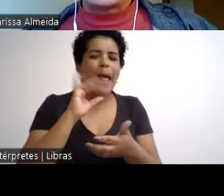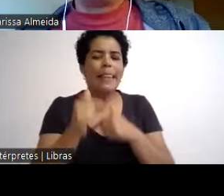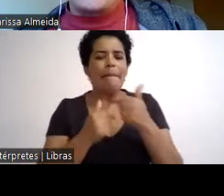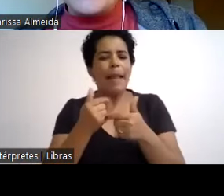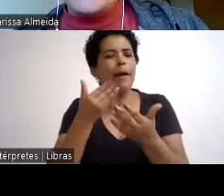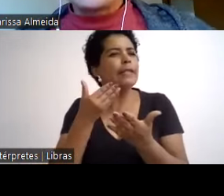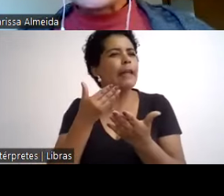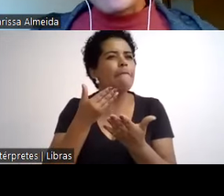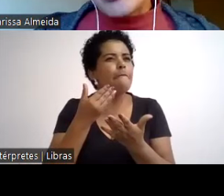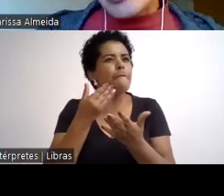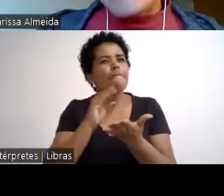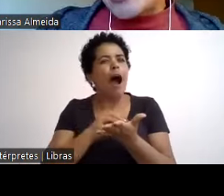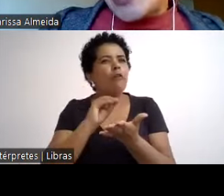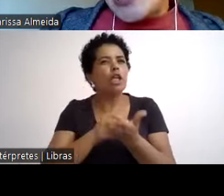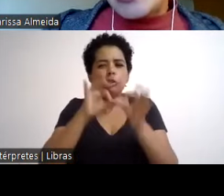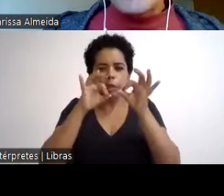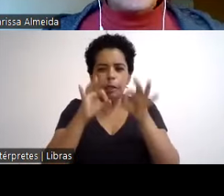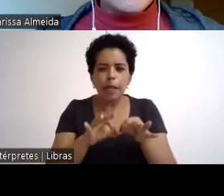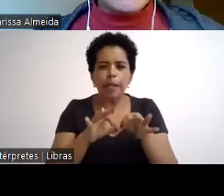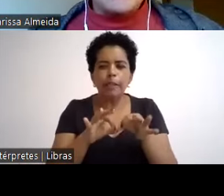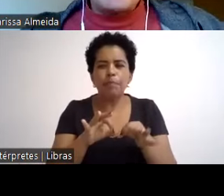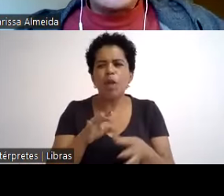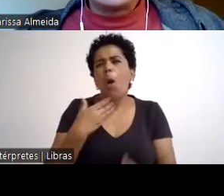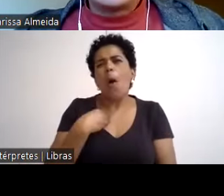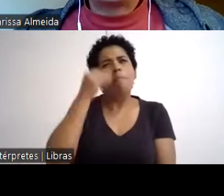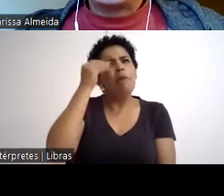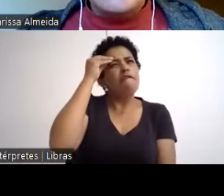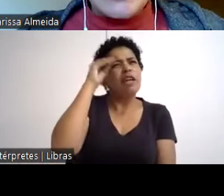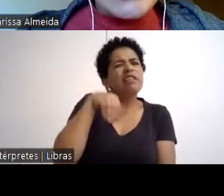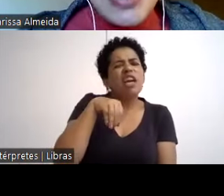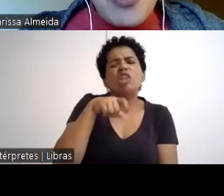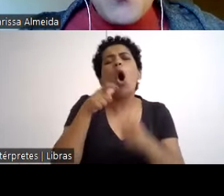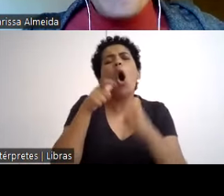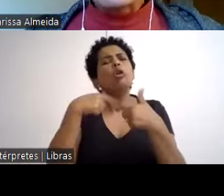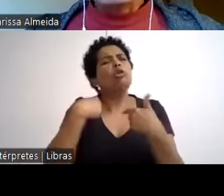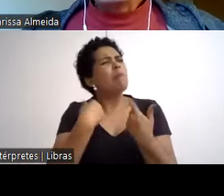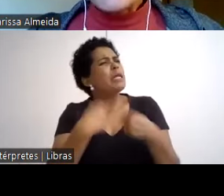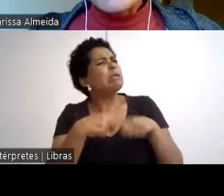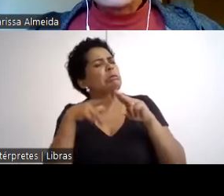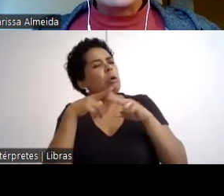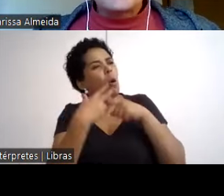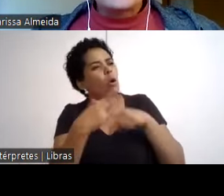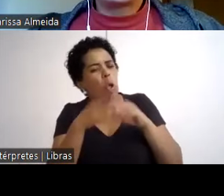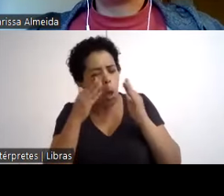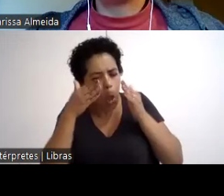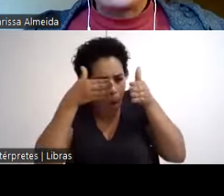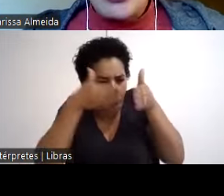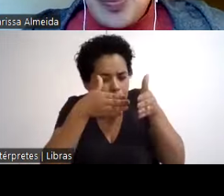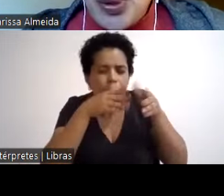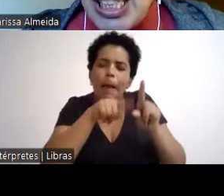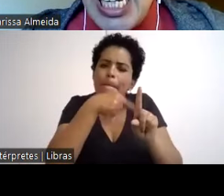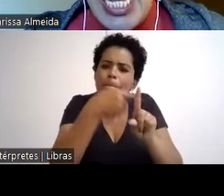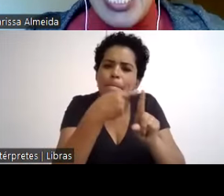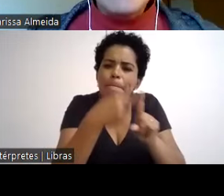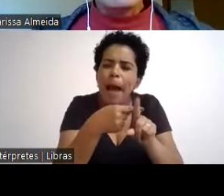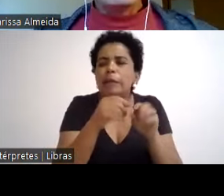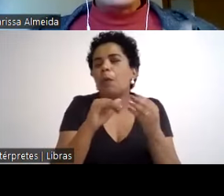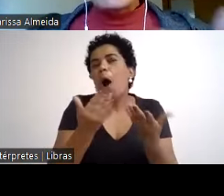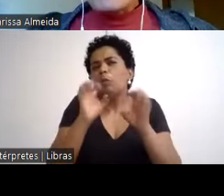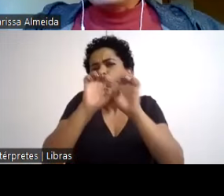são nossas forças, quais são nossas fraquezas, onde a gente precisa ter atenção, ver que tipo de estrutura a gente pode